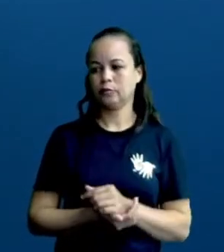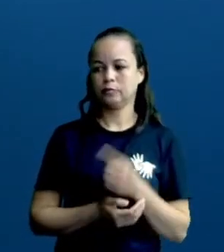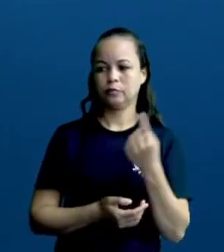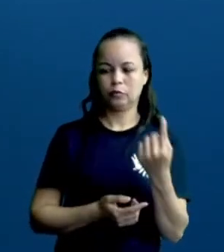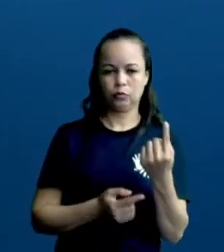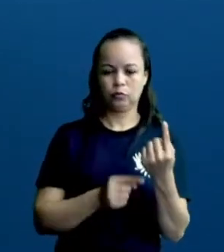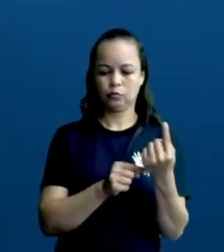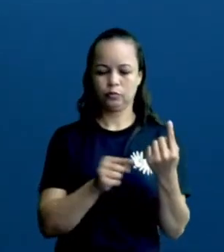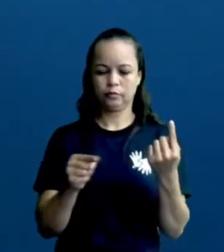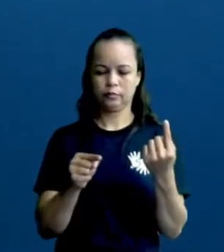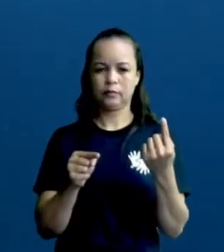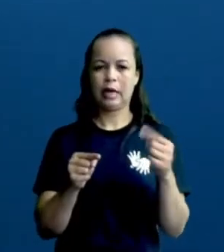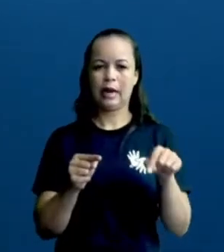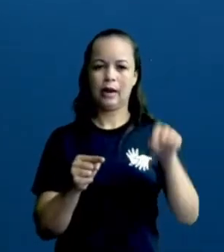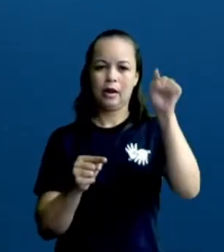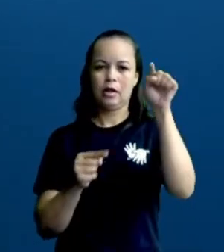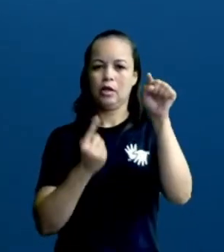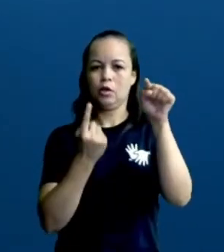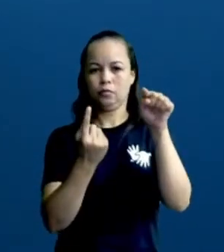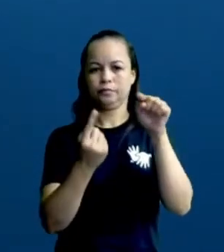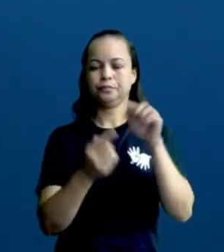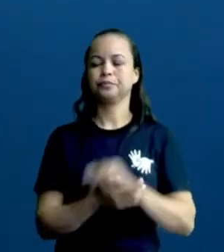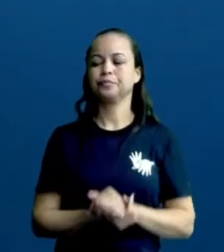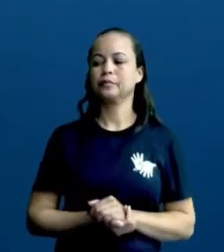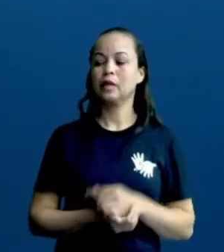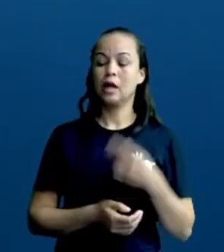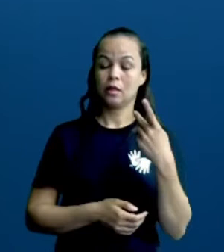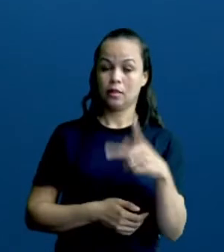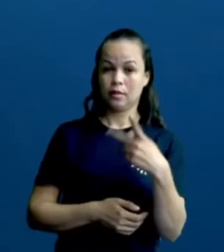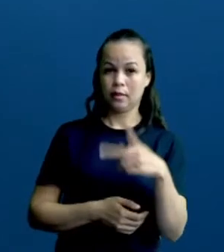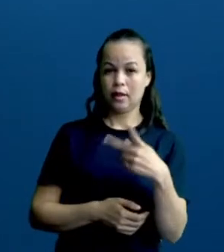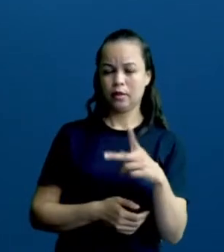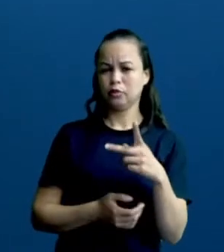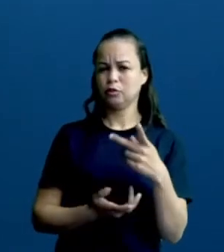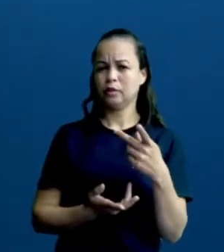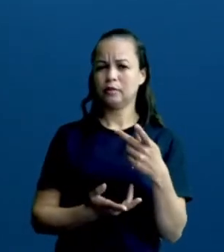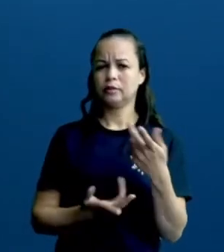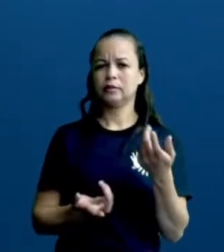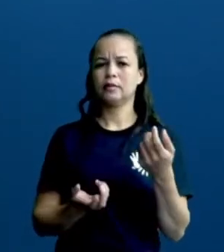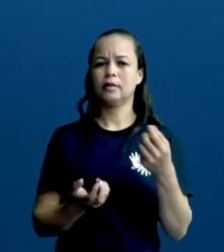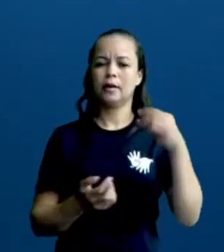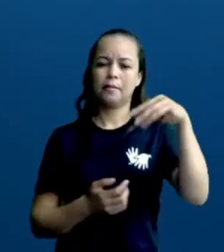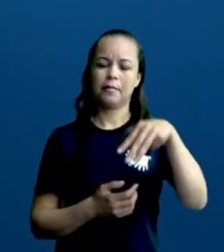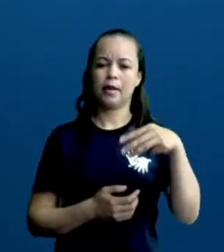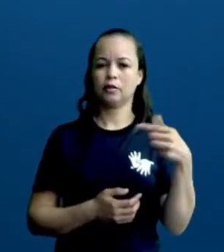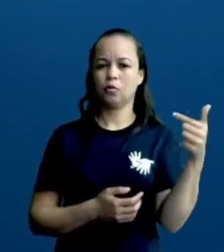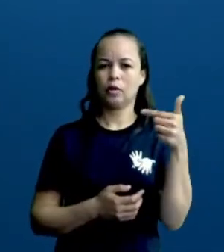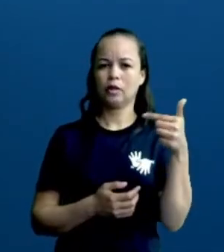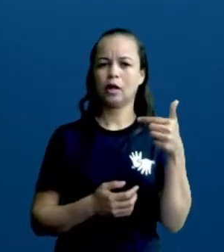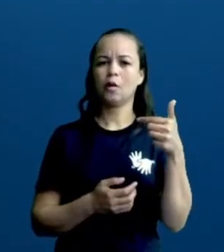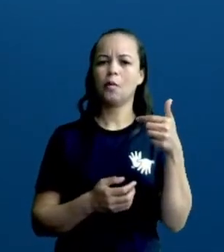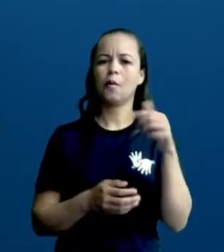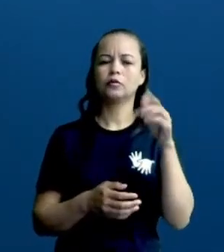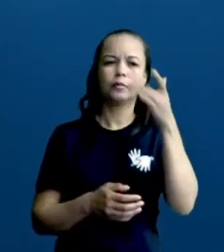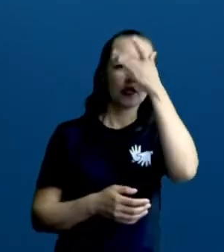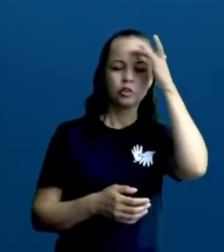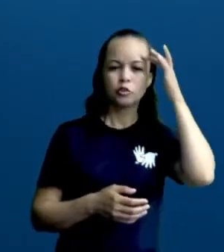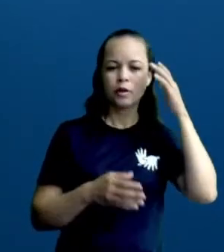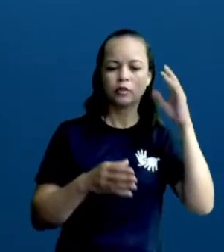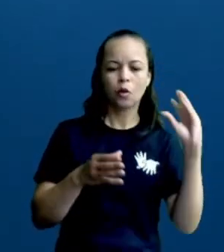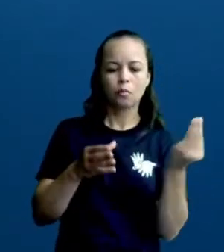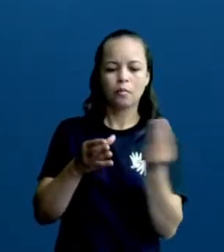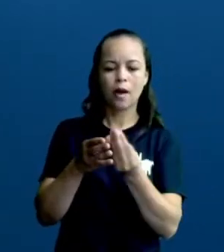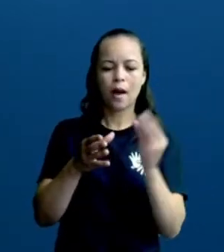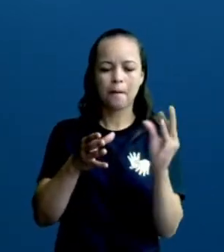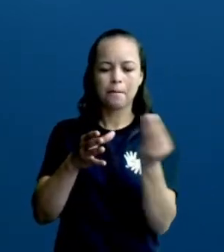1 metro quadrado. E dentro desse metro quadrado, eu posso colocar pessoas. Quantas